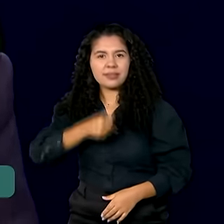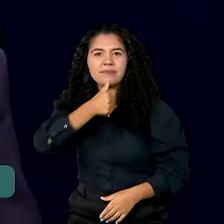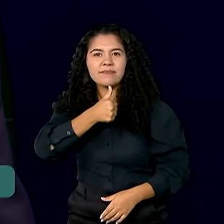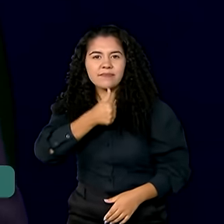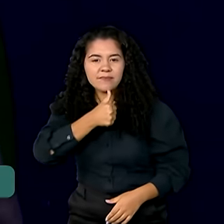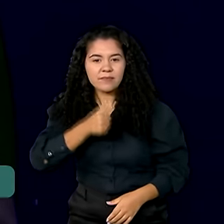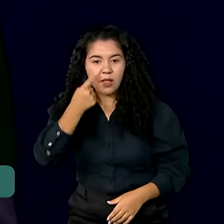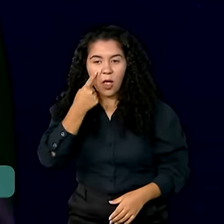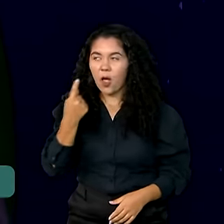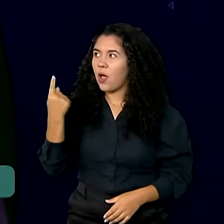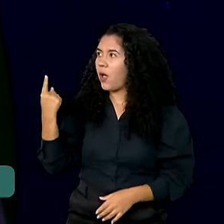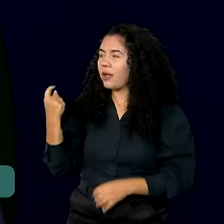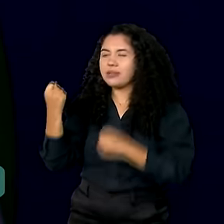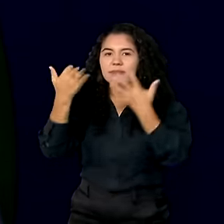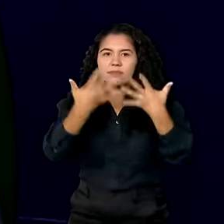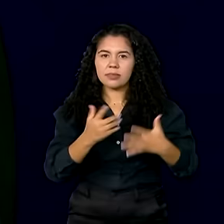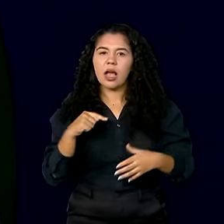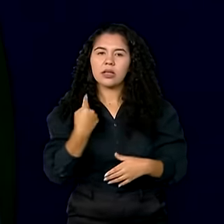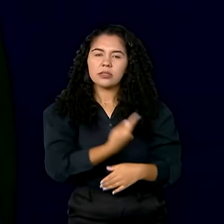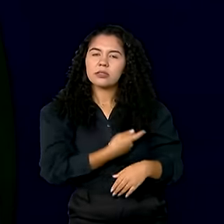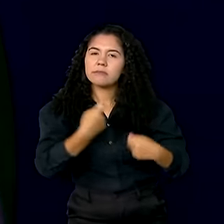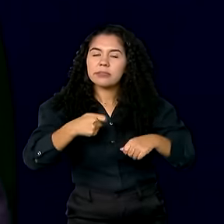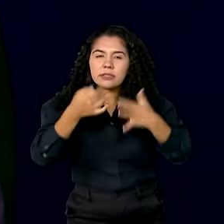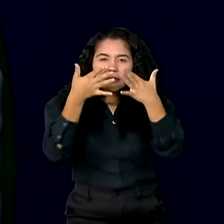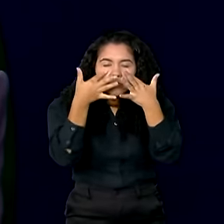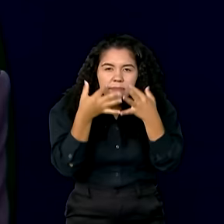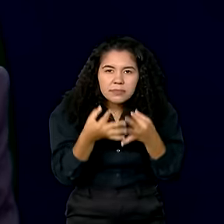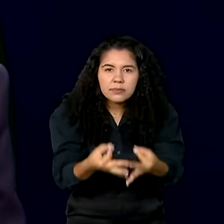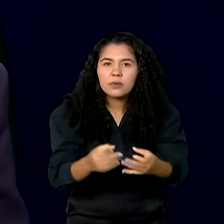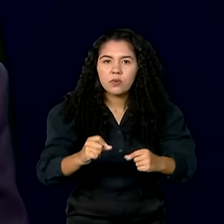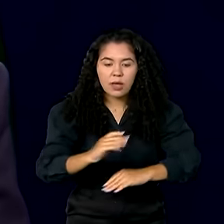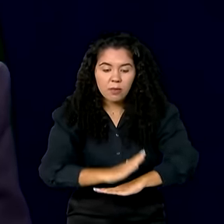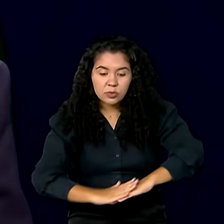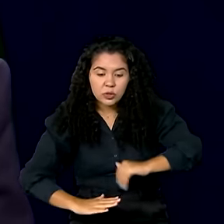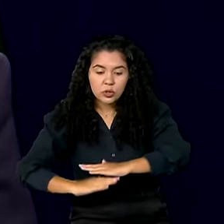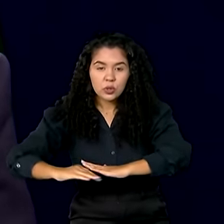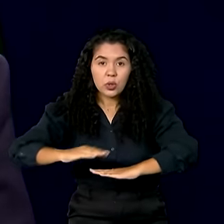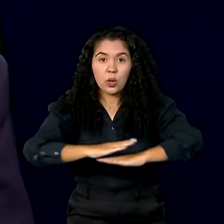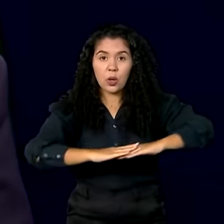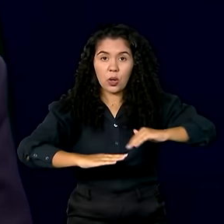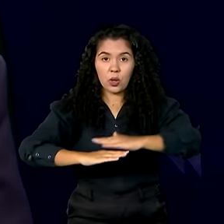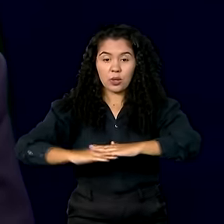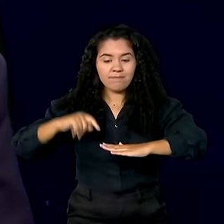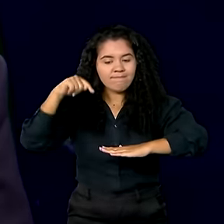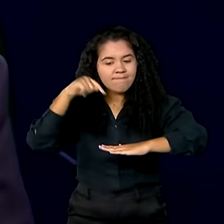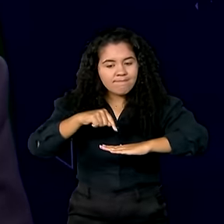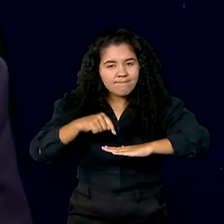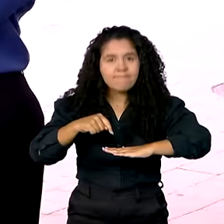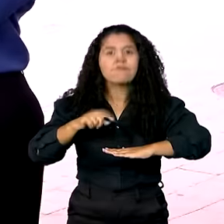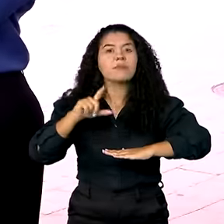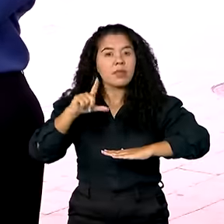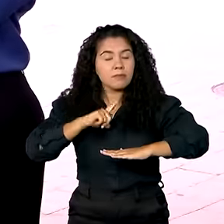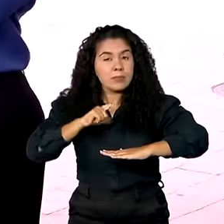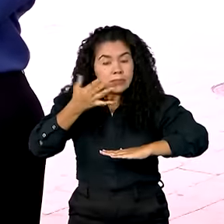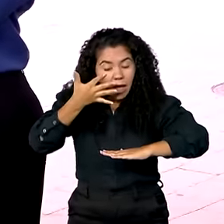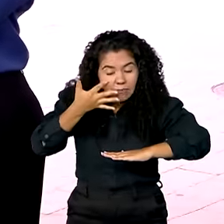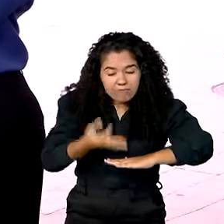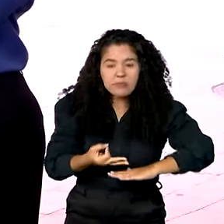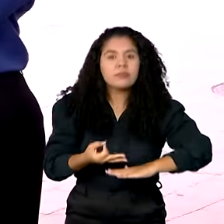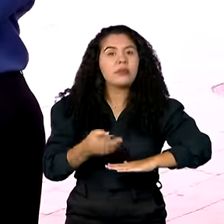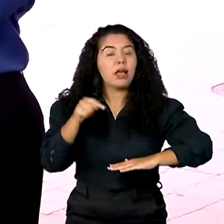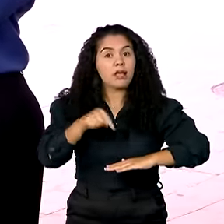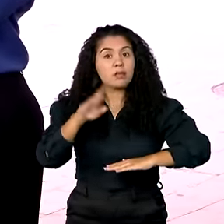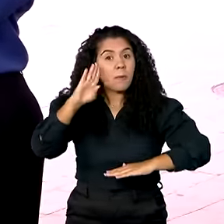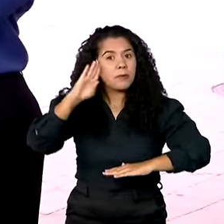precisa cuidar dos resíduos sólidos, porque, obviamente, isso tem um impacto grande na questão ambiental. E esse foi um dos temas centrais. Uma